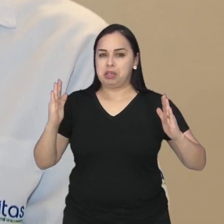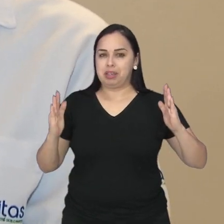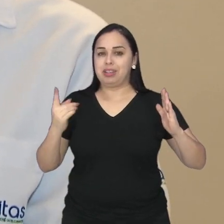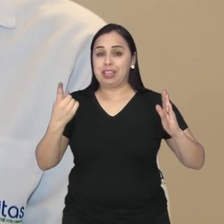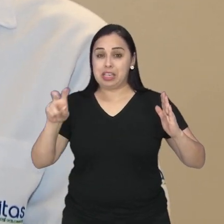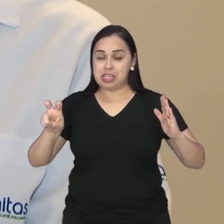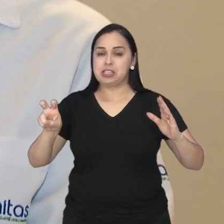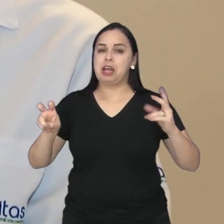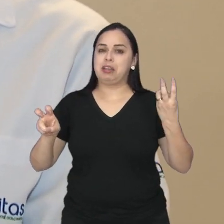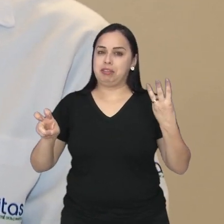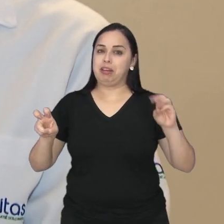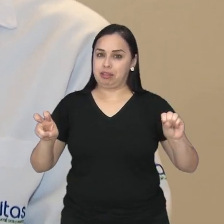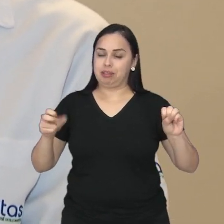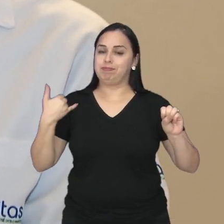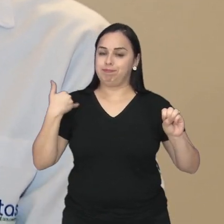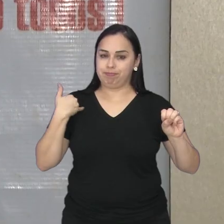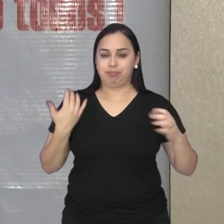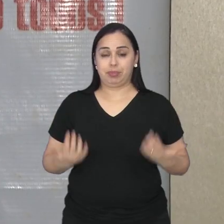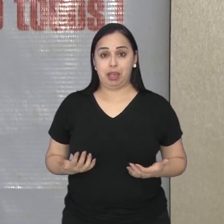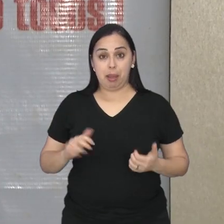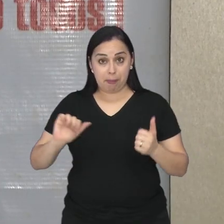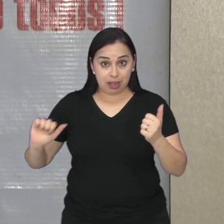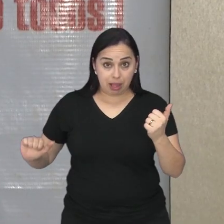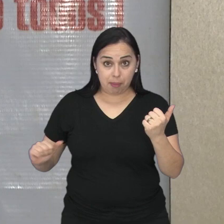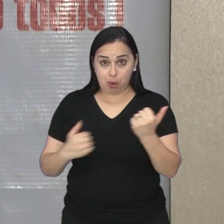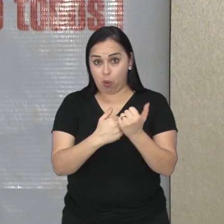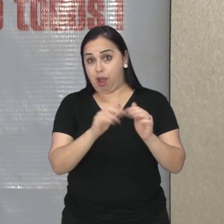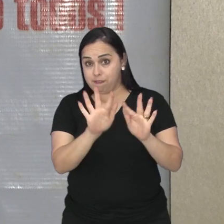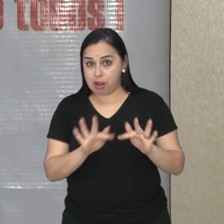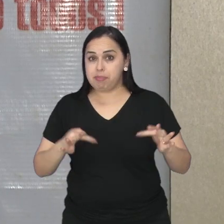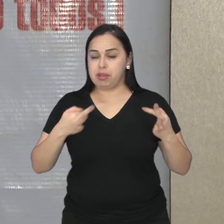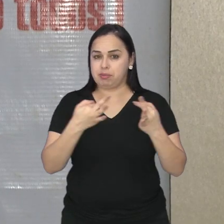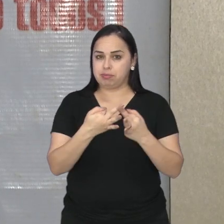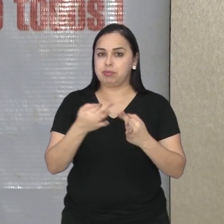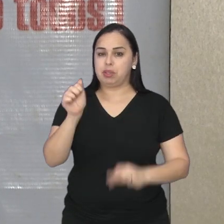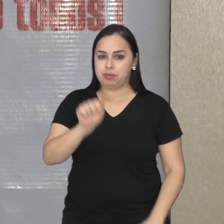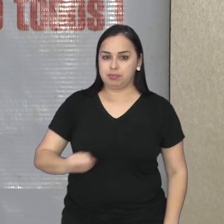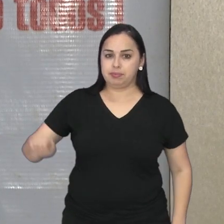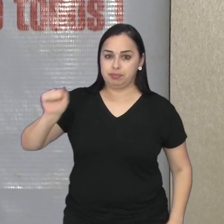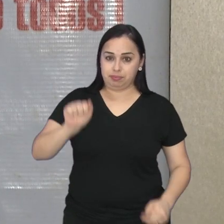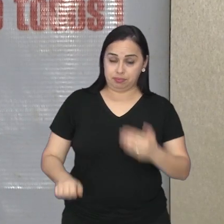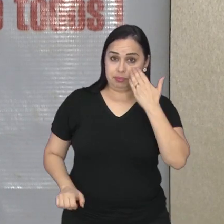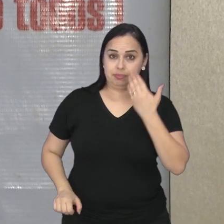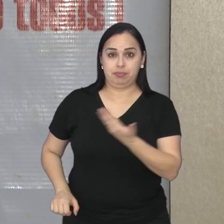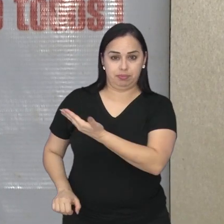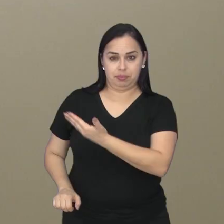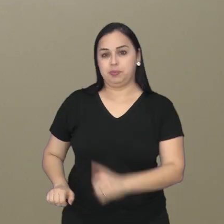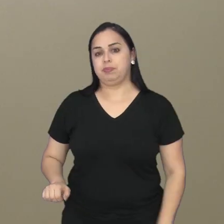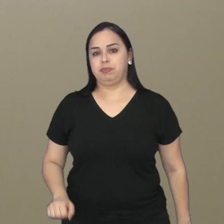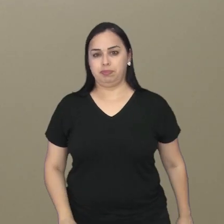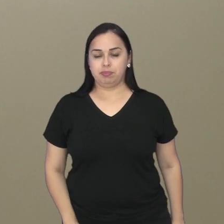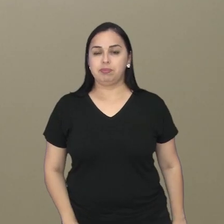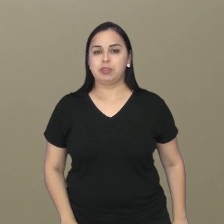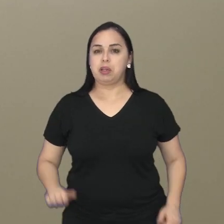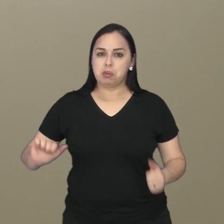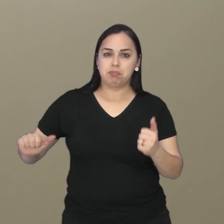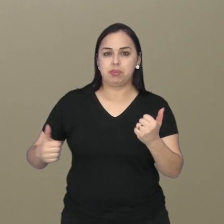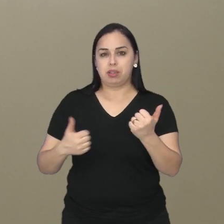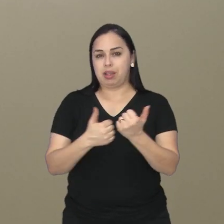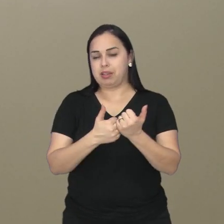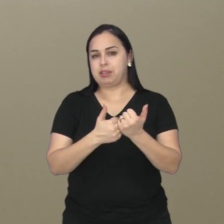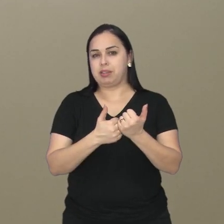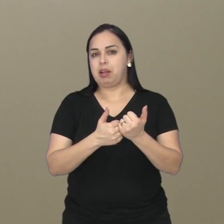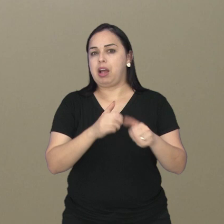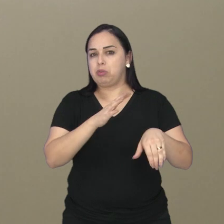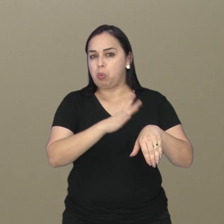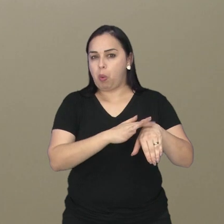entre 15 e 30 anos. E para dar apoio às famílias, instituições como a Abradem, associação que